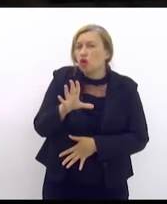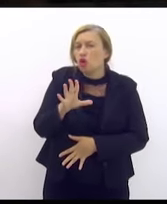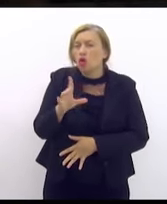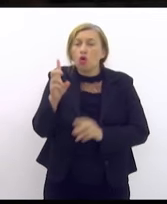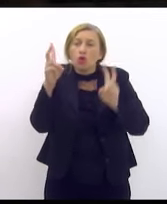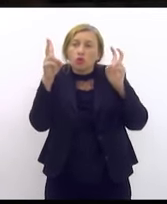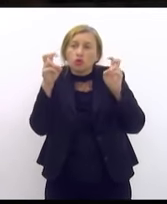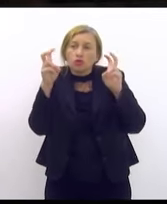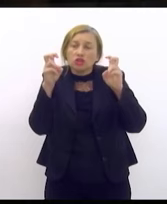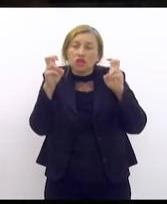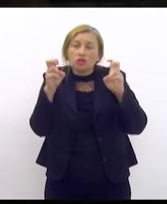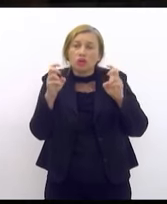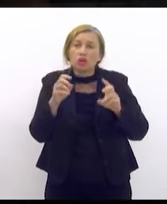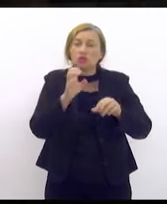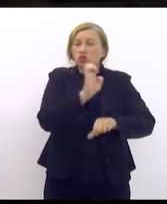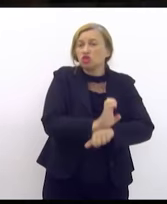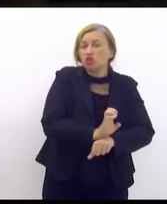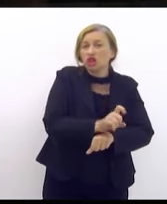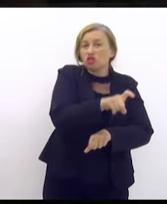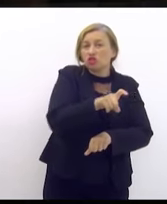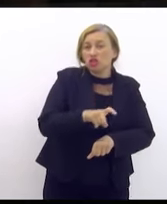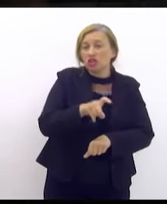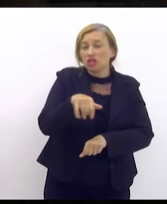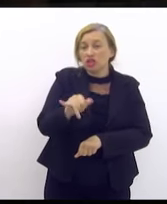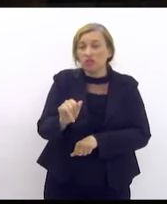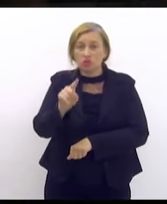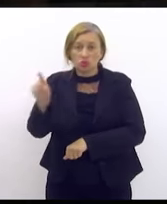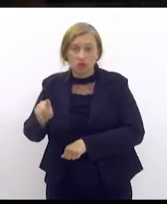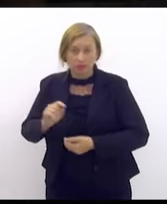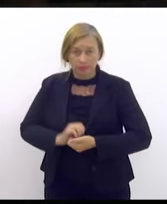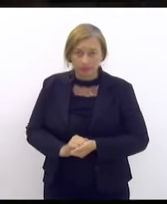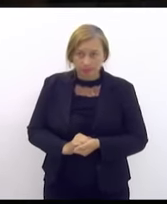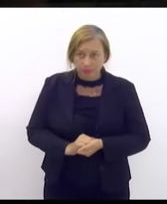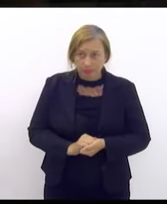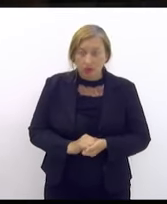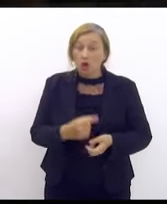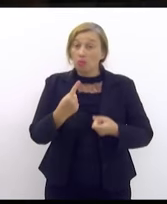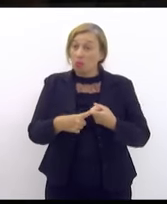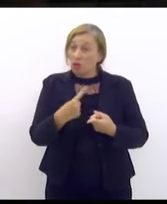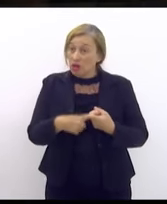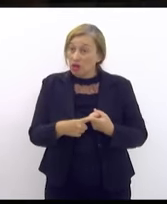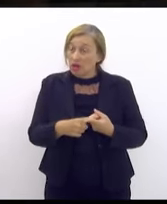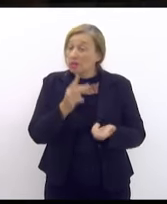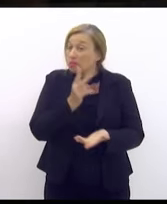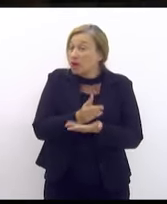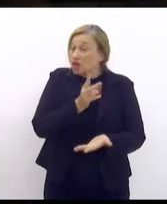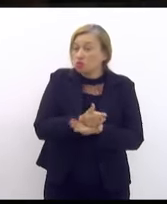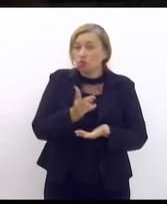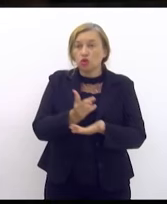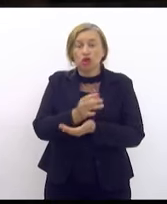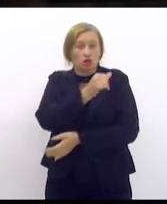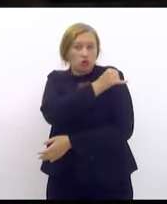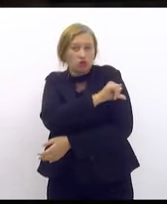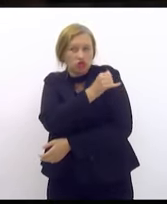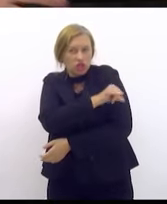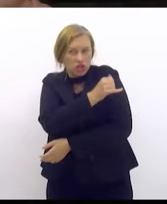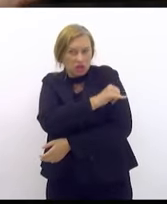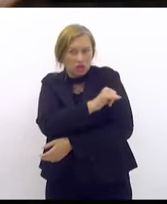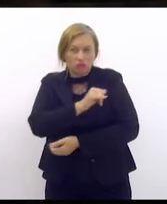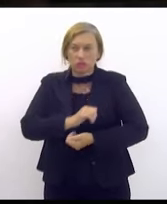de um estado X Y ou Z Porque apesar do Rio de Janeiro ter